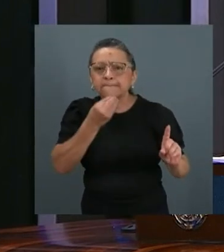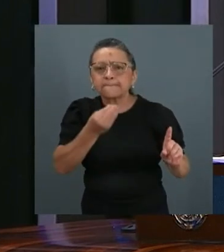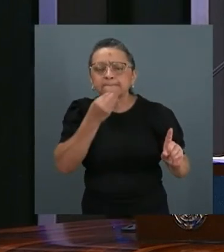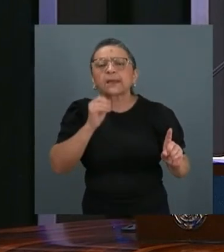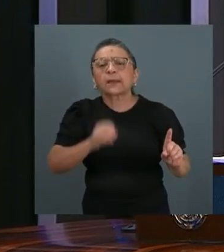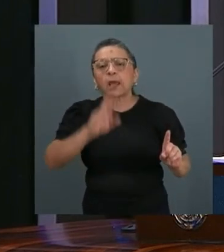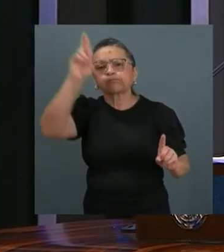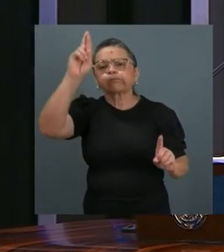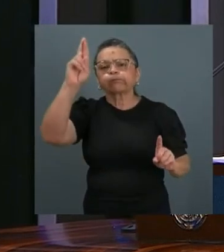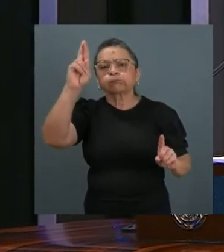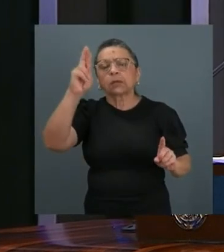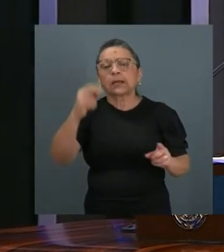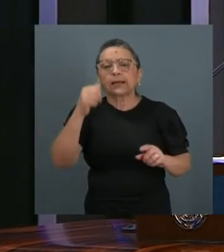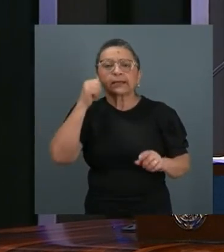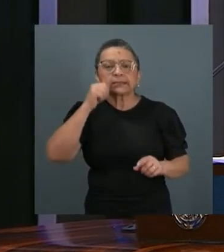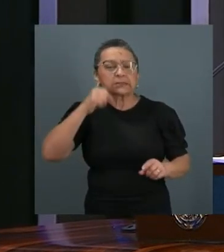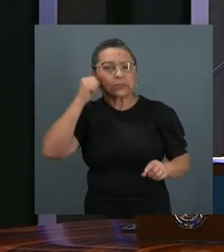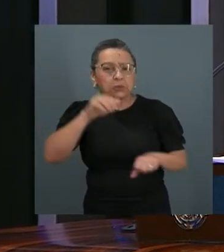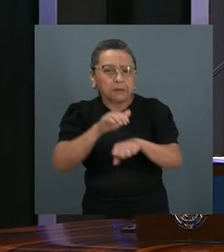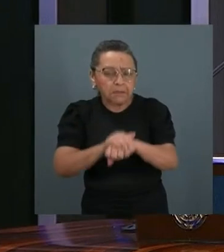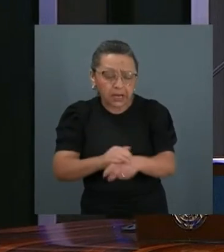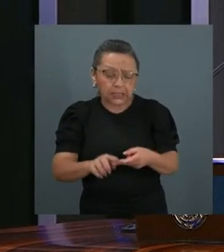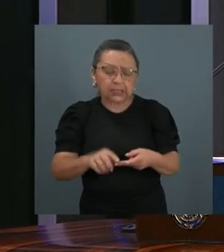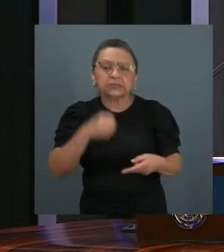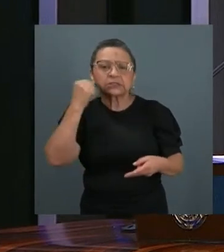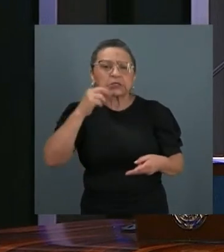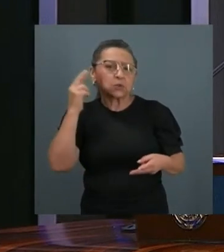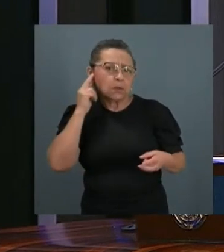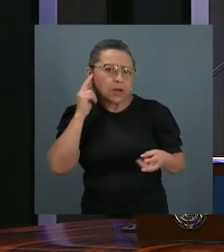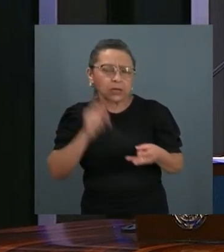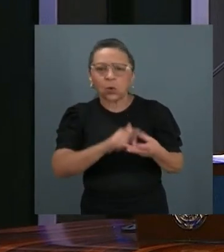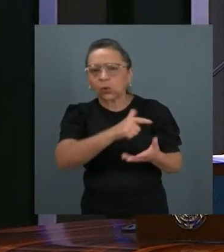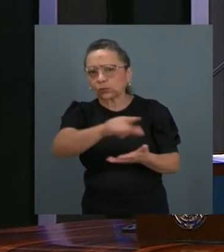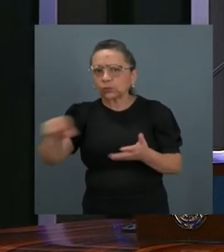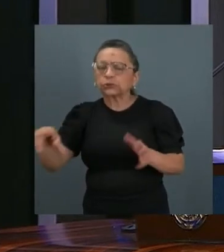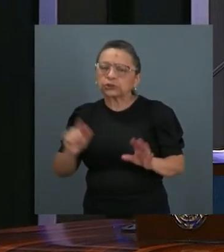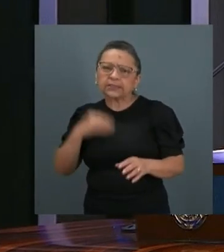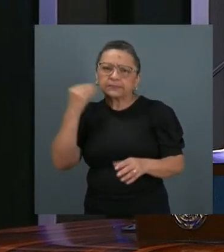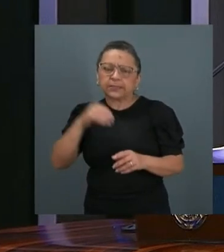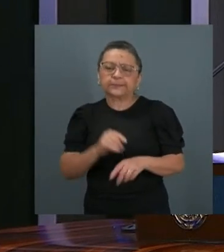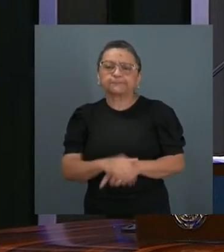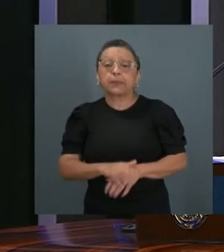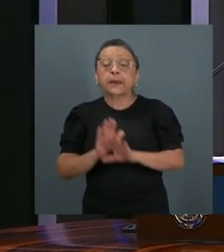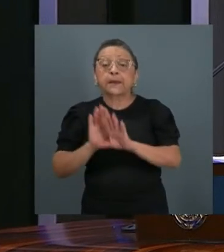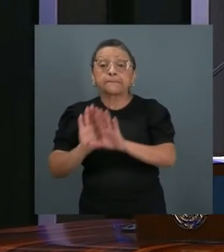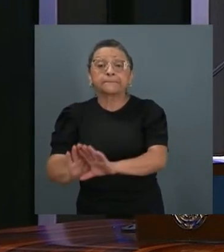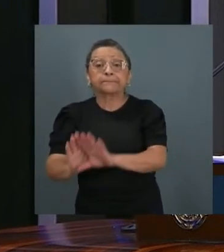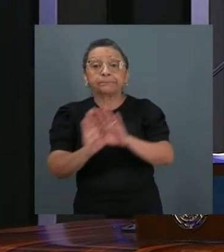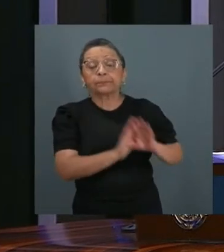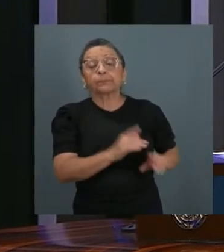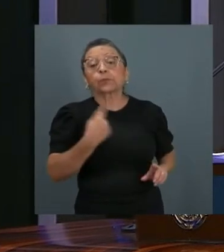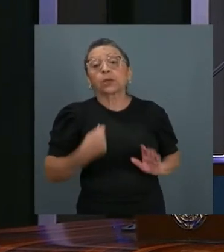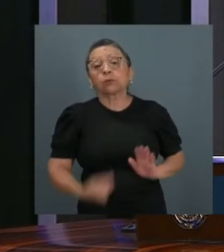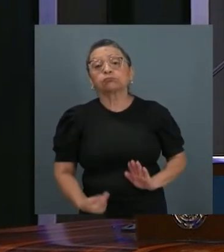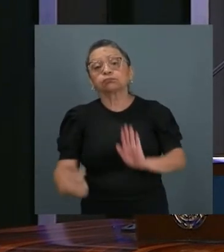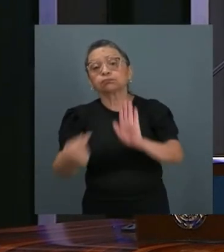relatada exatamente pela senadora Mara, senador Romário e outros aqui. Mas por que que eu apresentei a